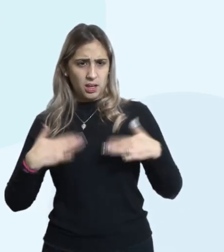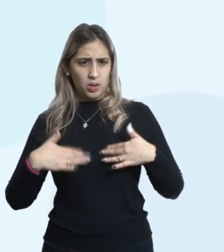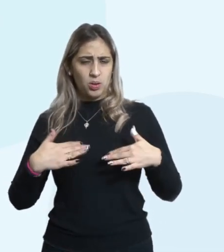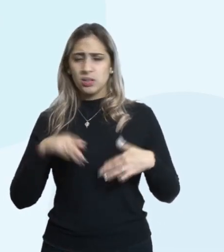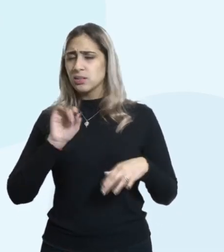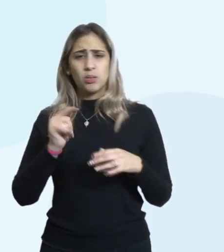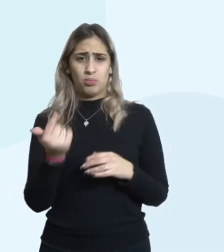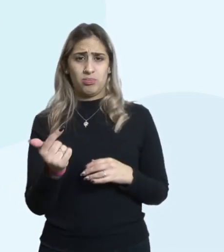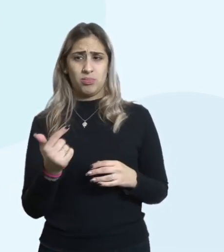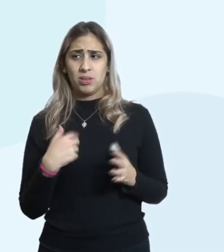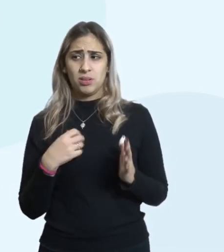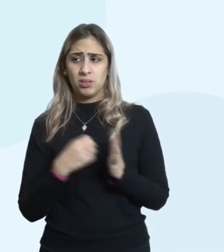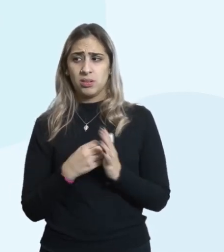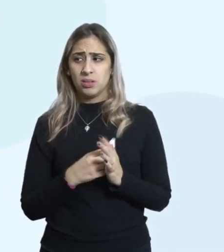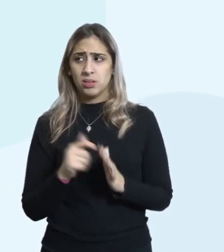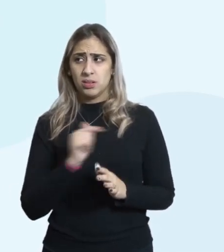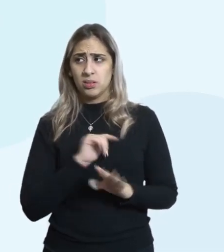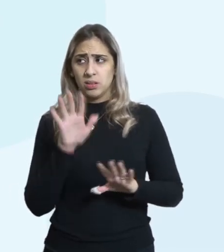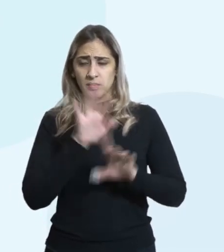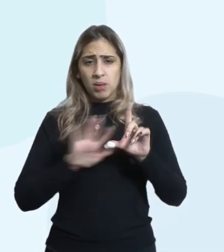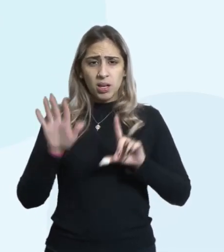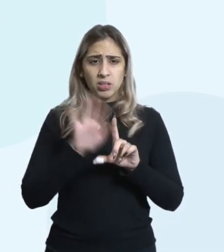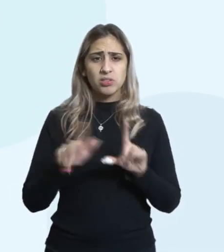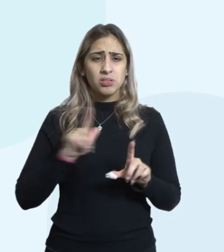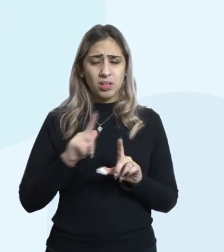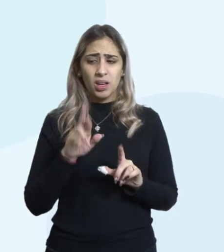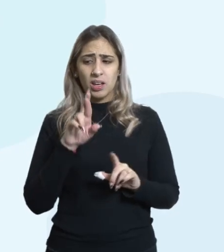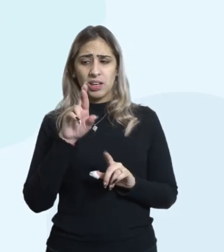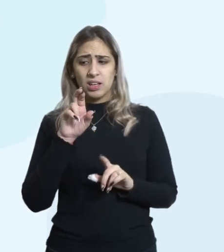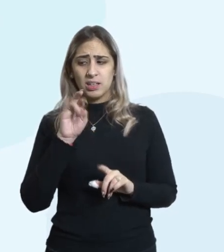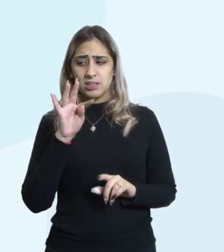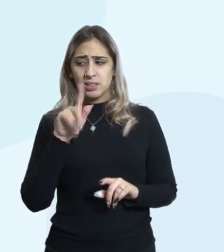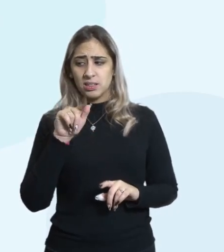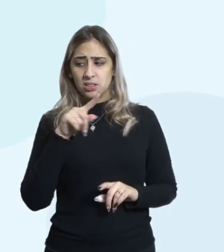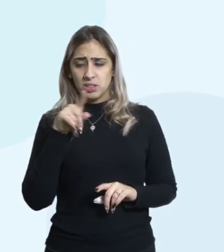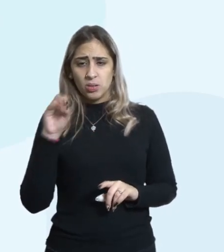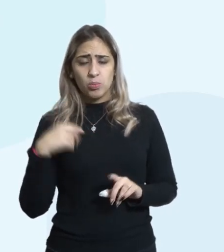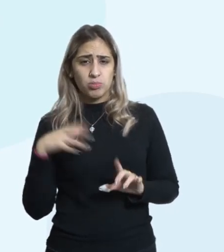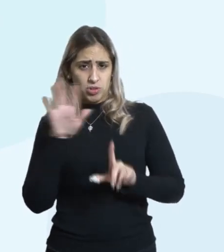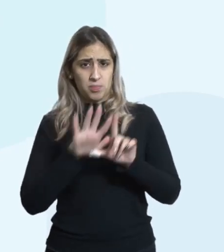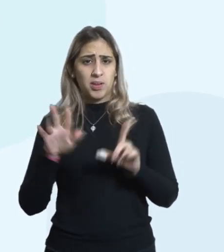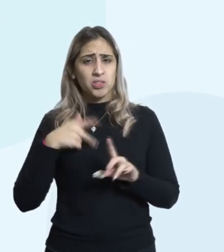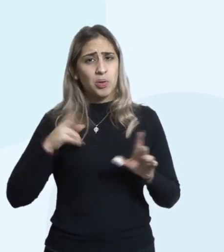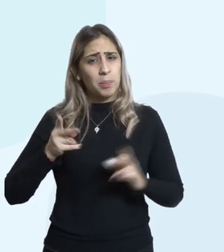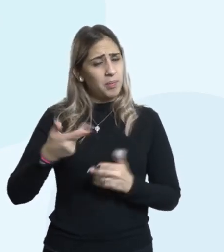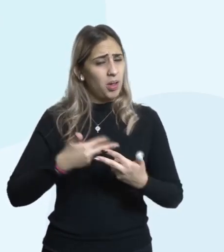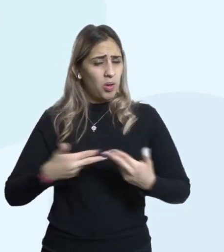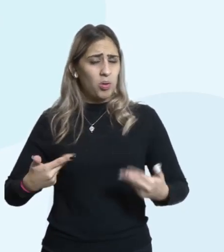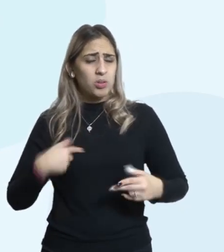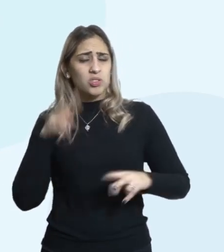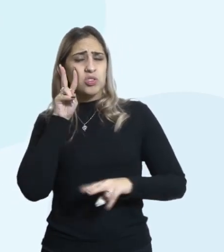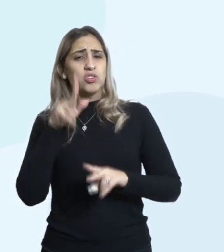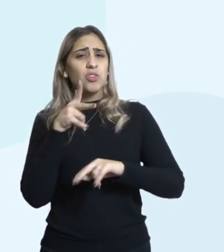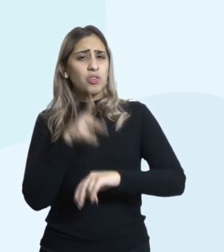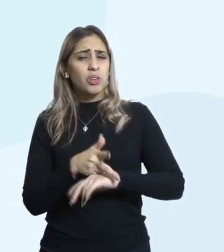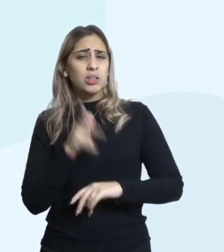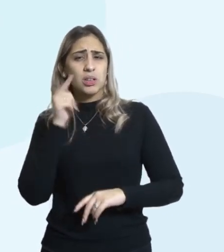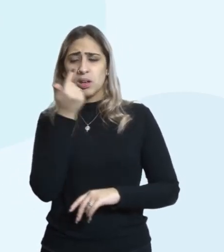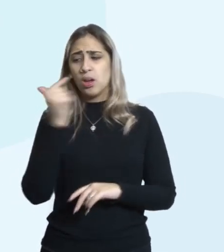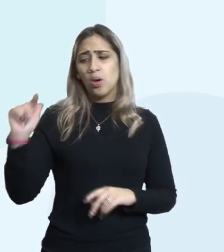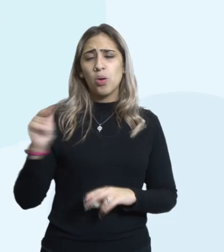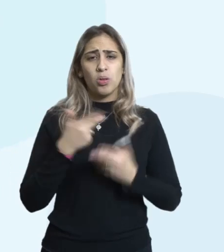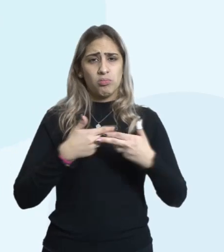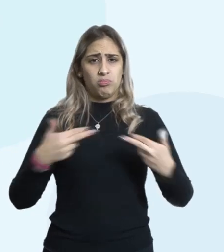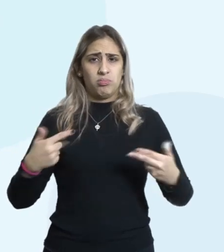não tiver, tem imagem? Tem a descrição da imagem? Então, a mesma coisa na utilização de vídeos. Vídeos é outro nó